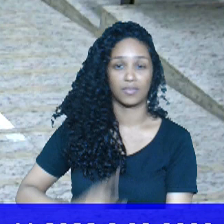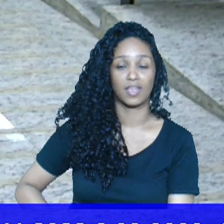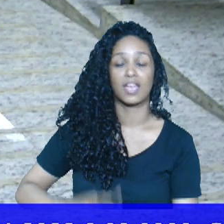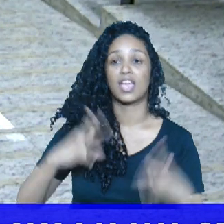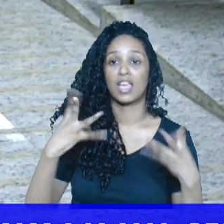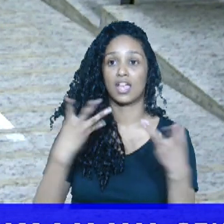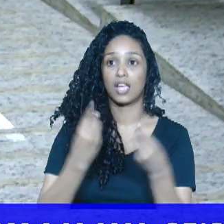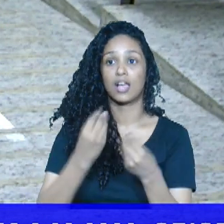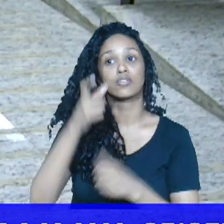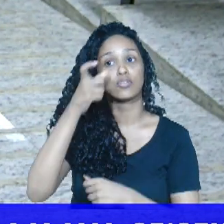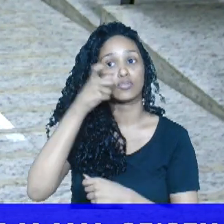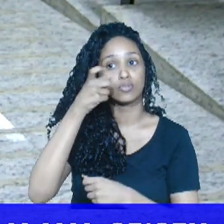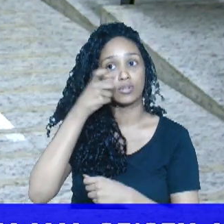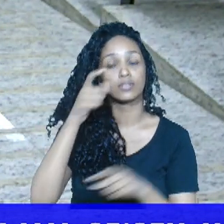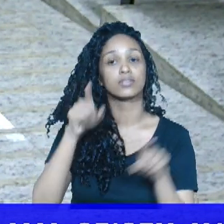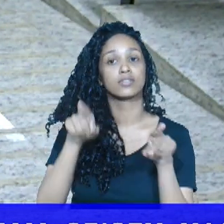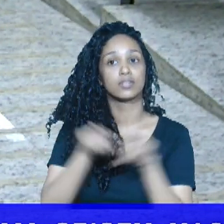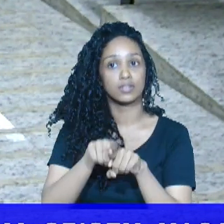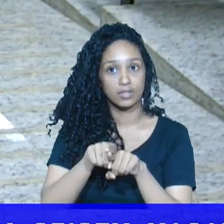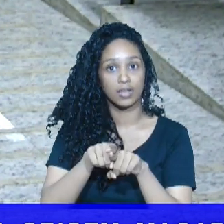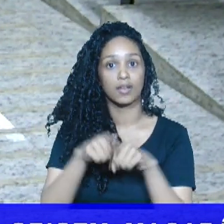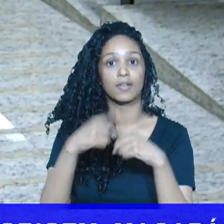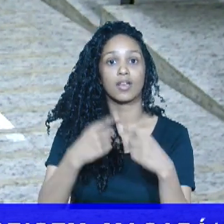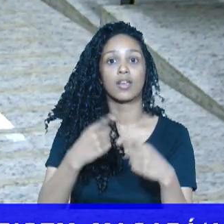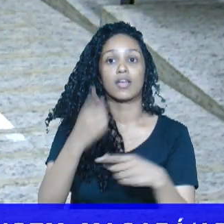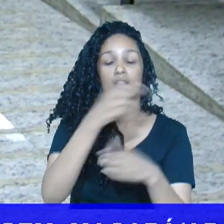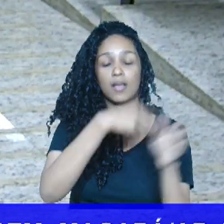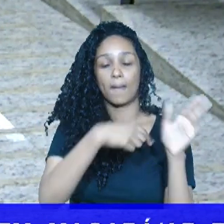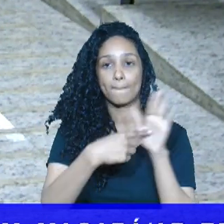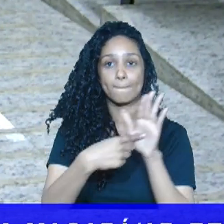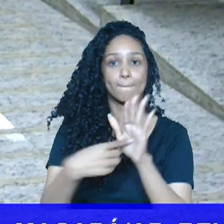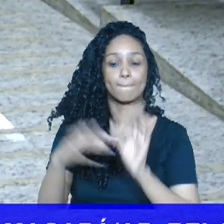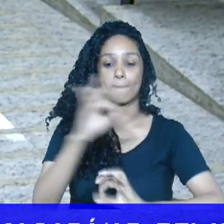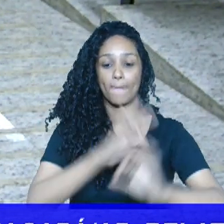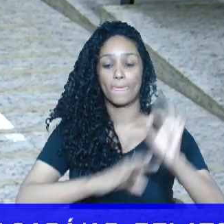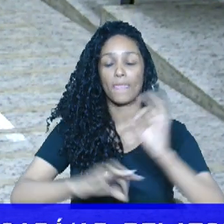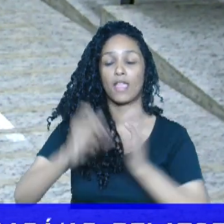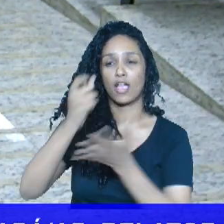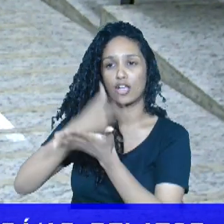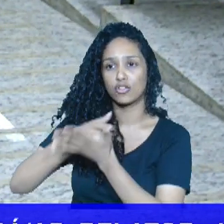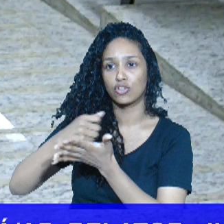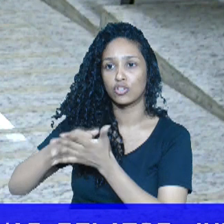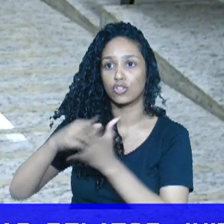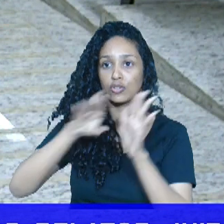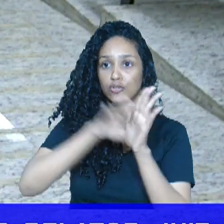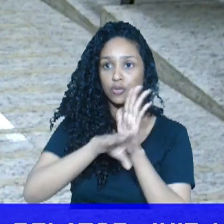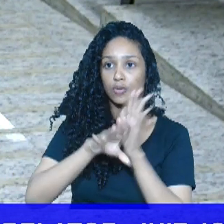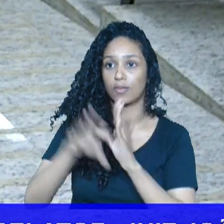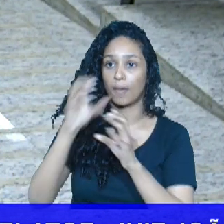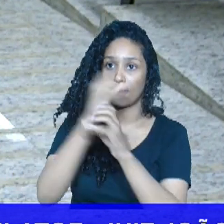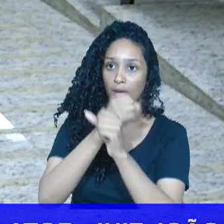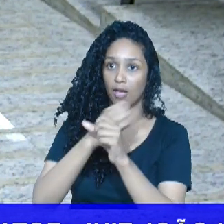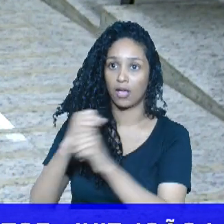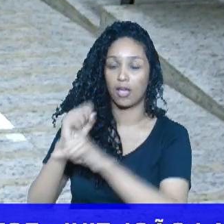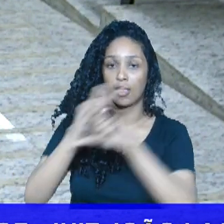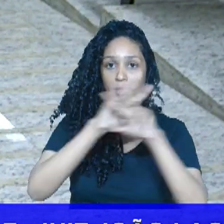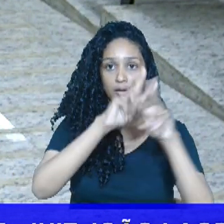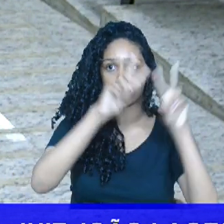Lindenberg de Souza da Silva, ele apresenta esse requerimento de regularização de omissão de prestação de contas, relativo à